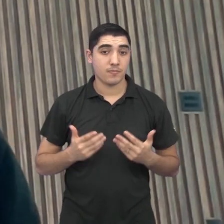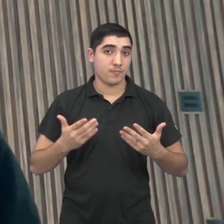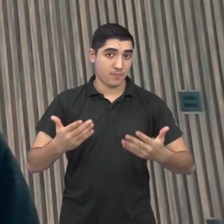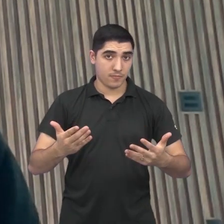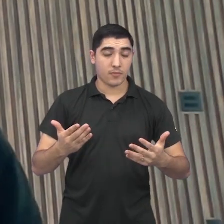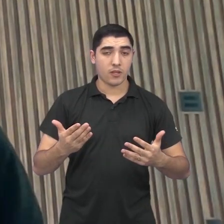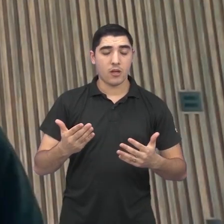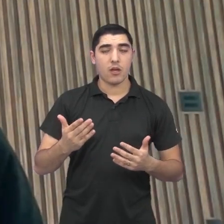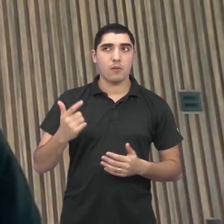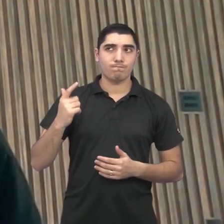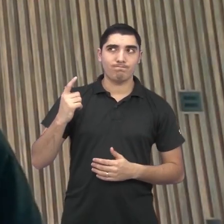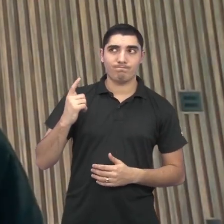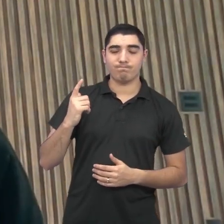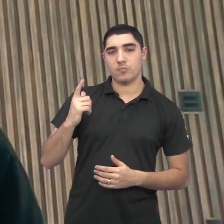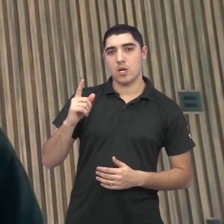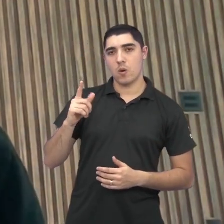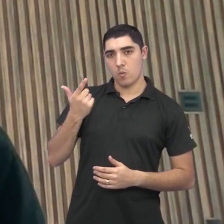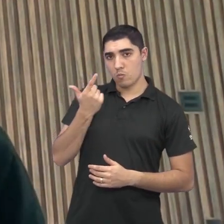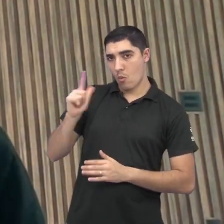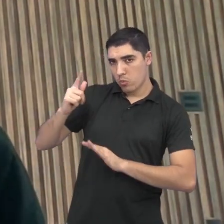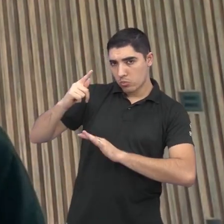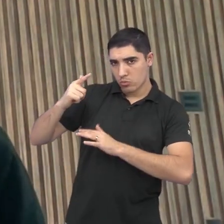Um dos trabalhos que a gente fez